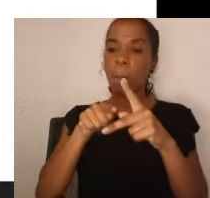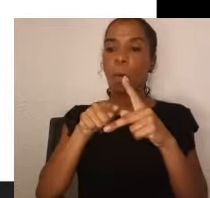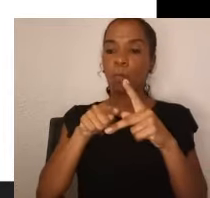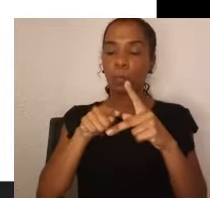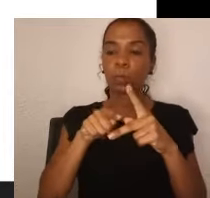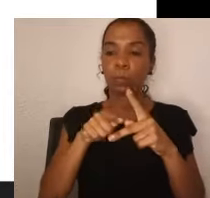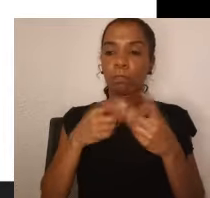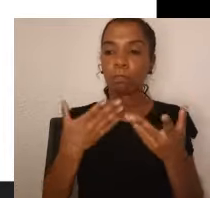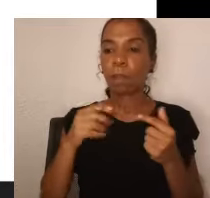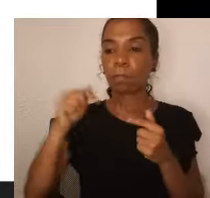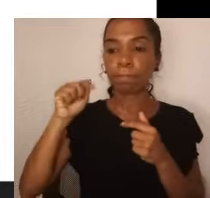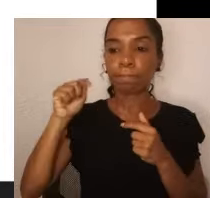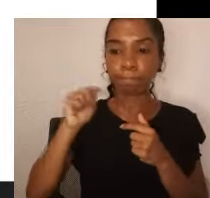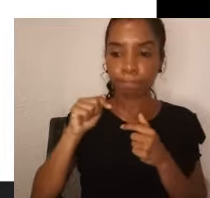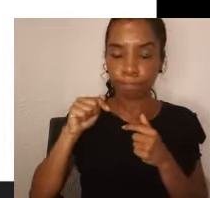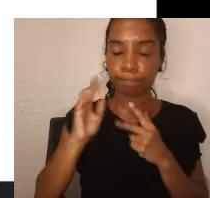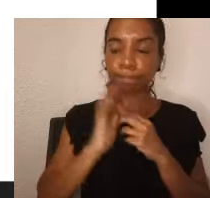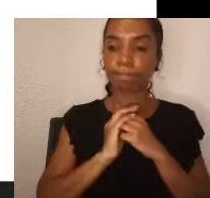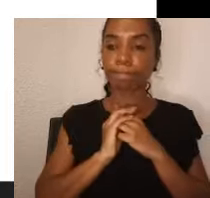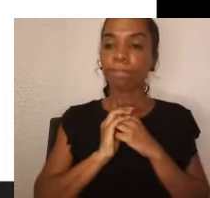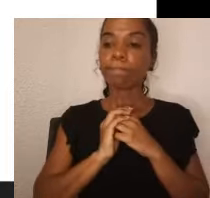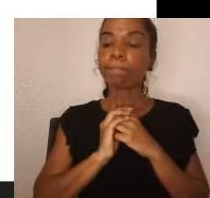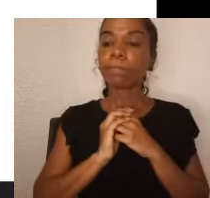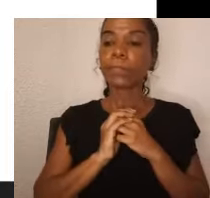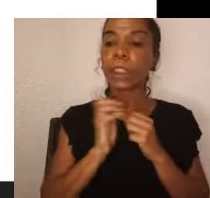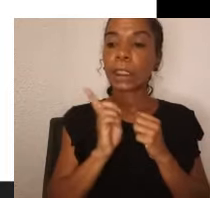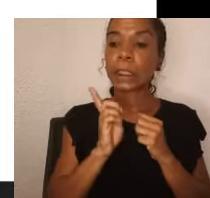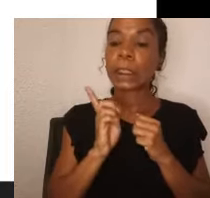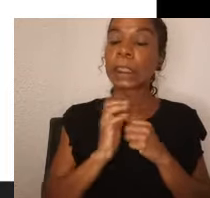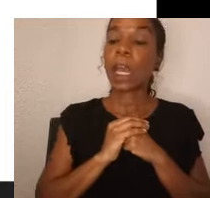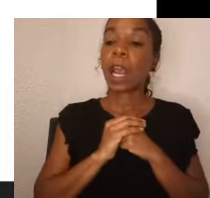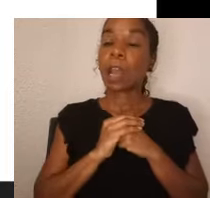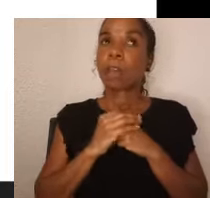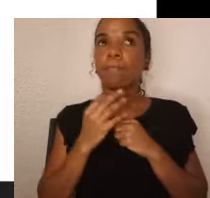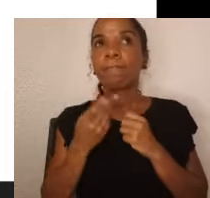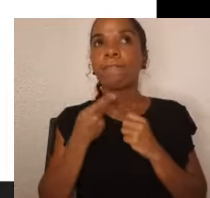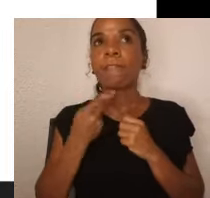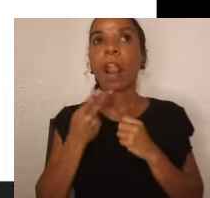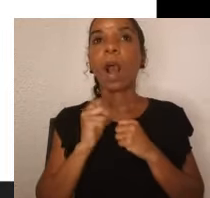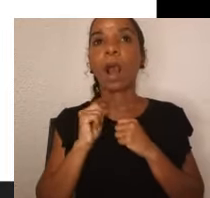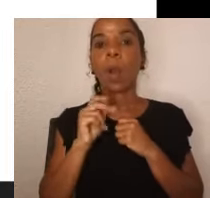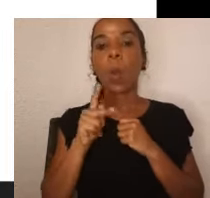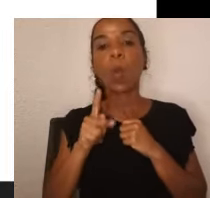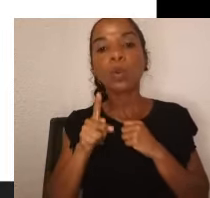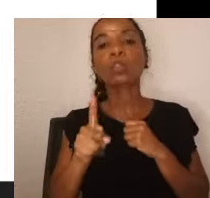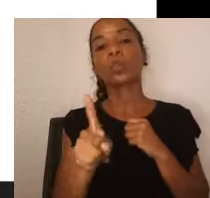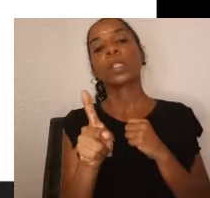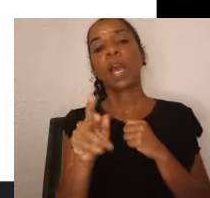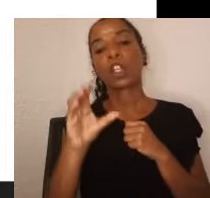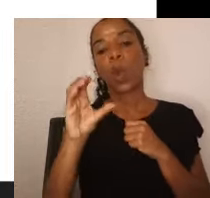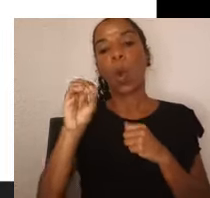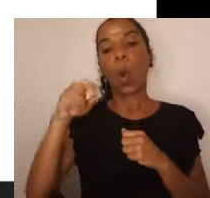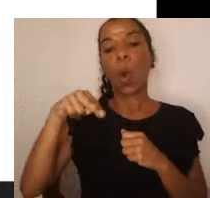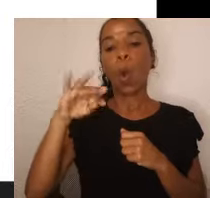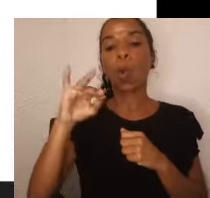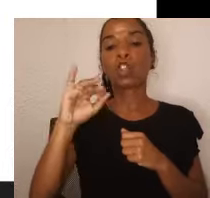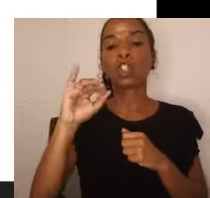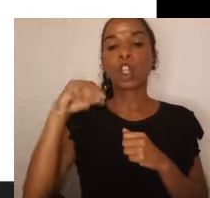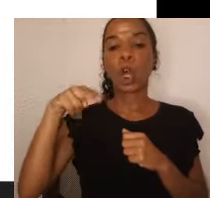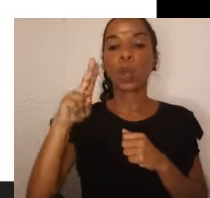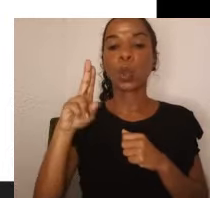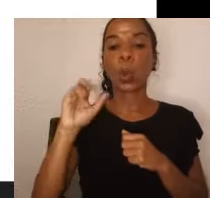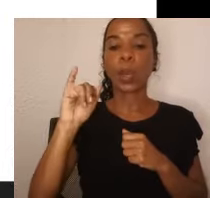aqui que a premissa para se falar de continuidade é que a gente tenha, né, uma continuidade num ponto,